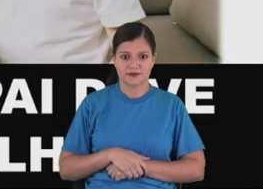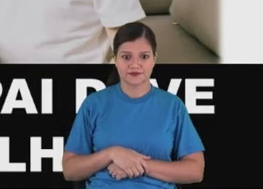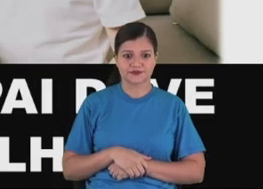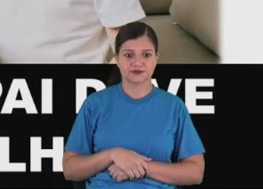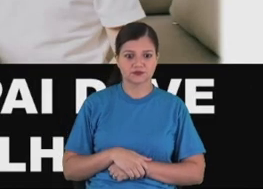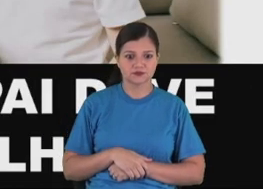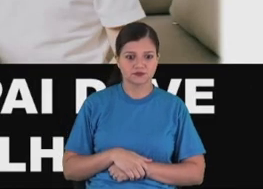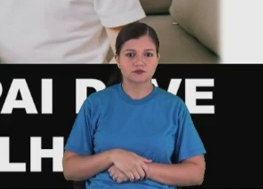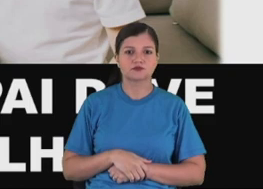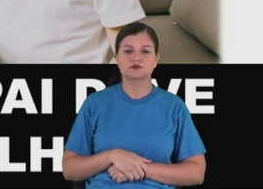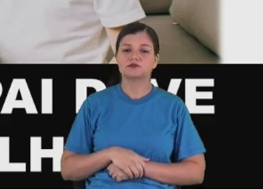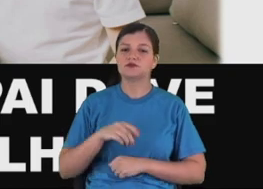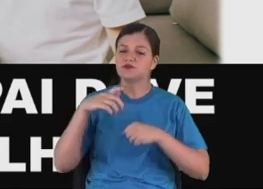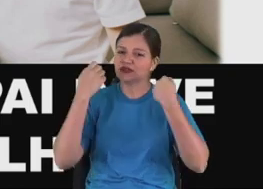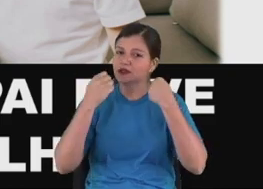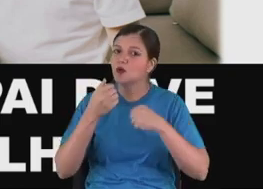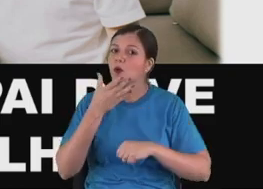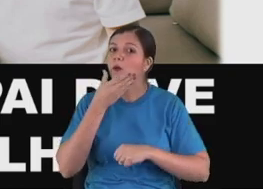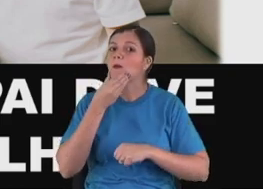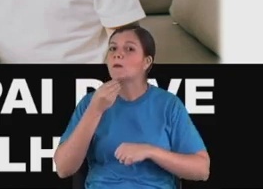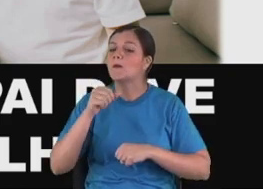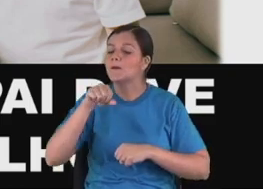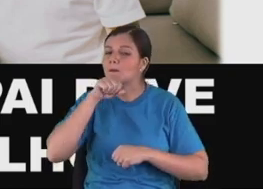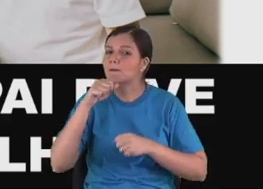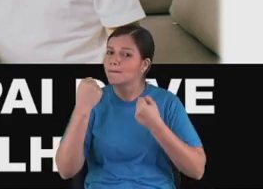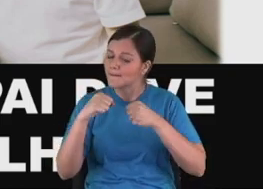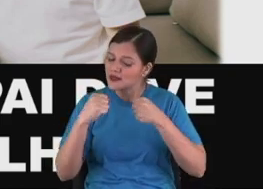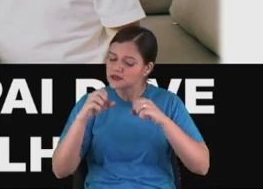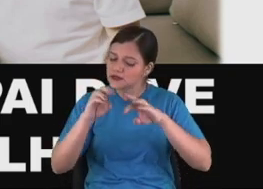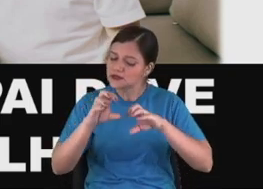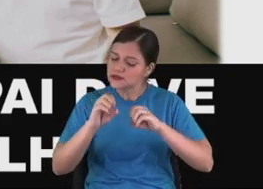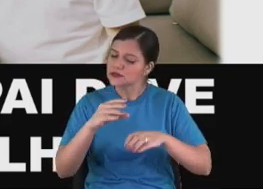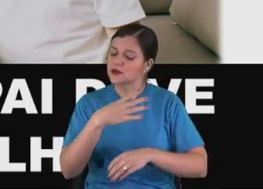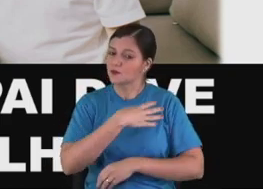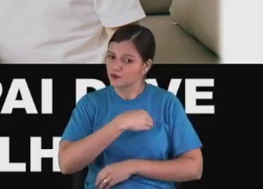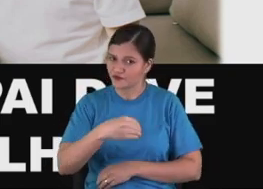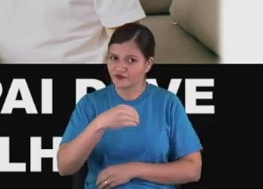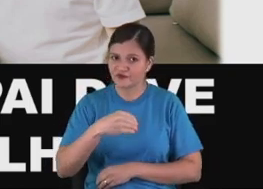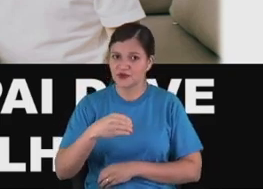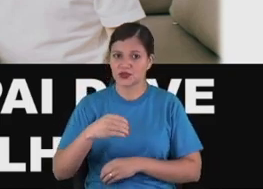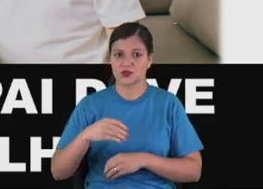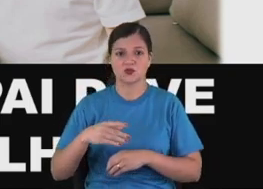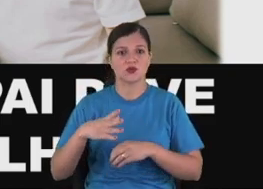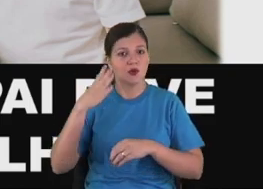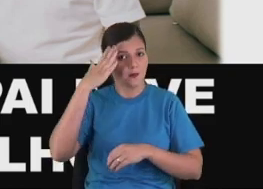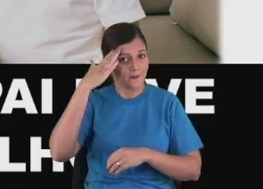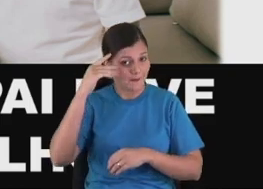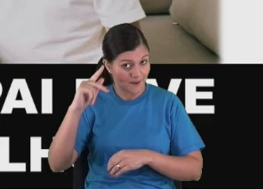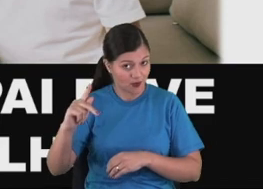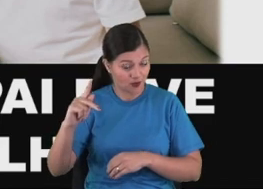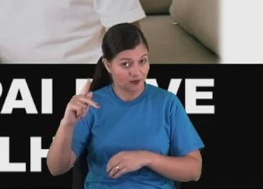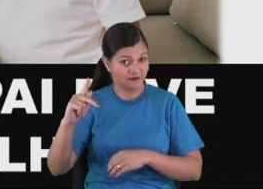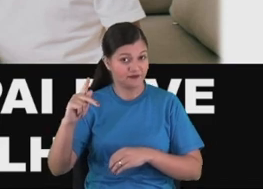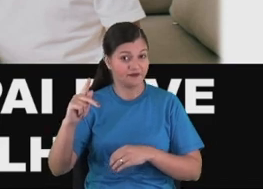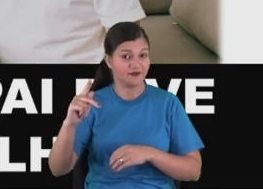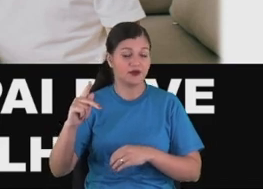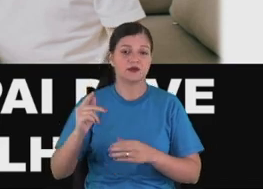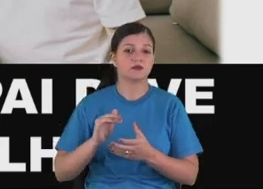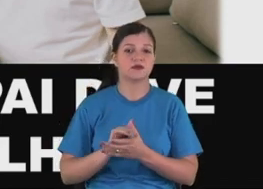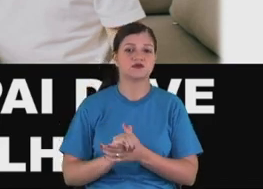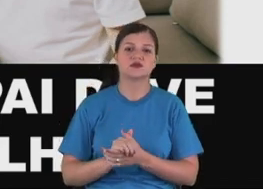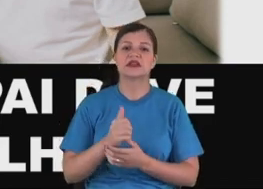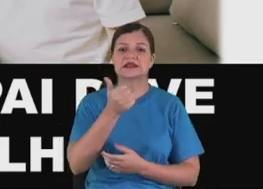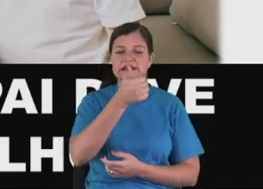ele deve ensinar para os seus filhos. A maioria do livro de Provérbios, certamente não é o total, mas 17 que eu